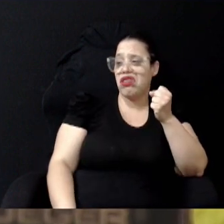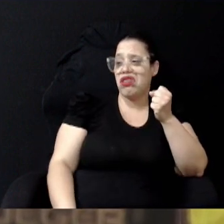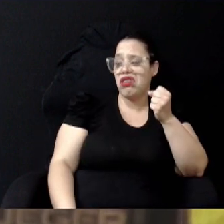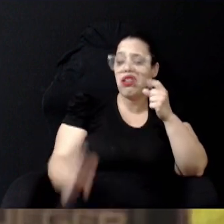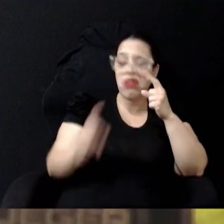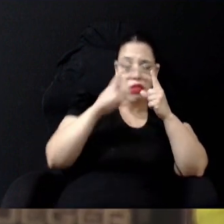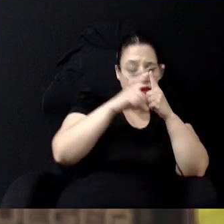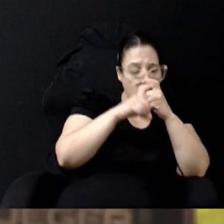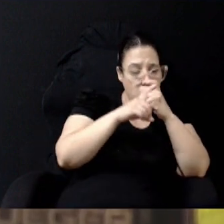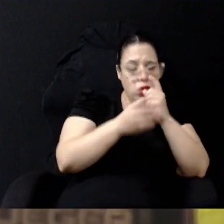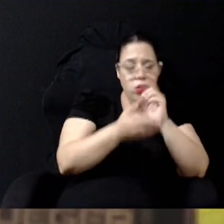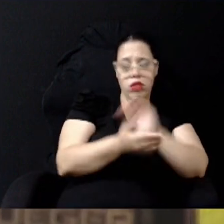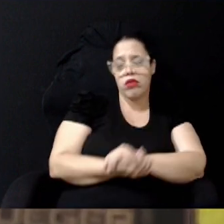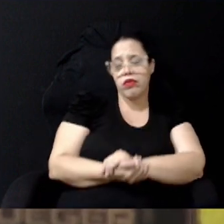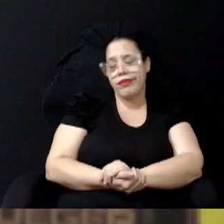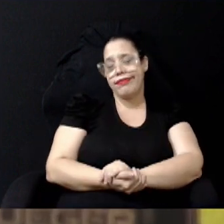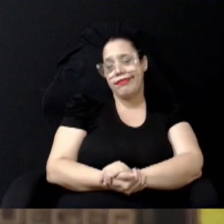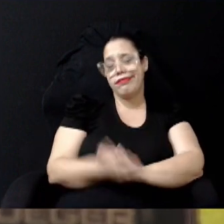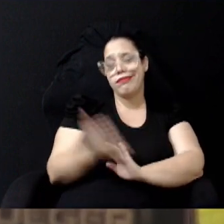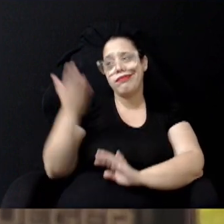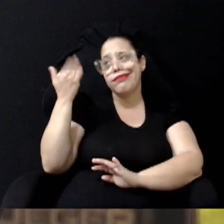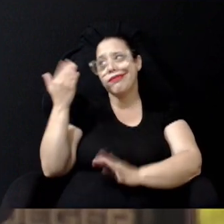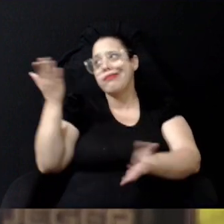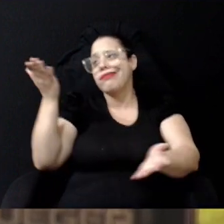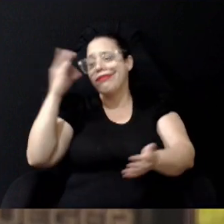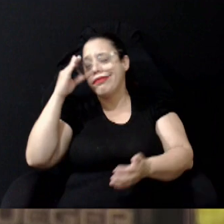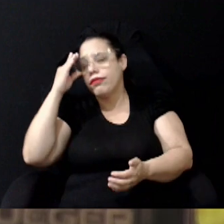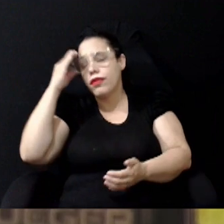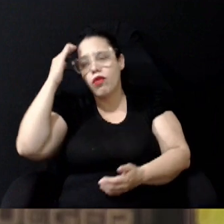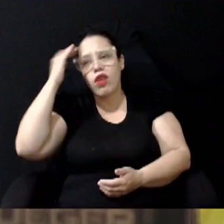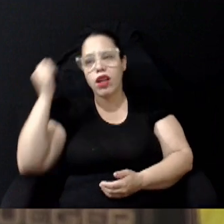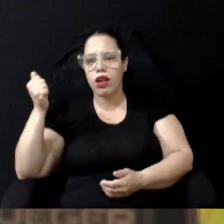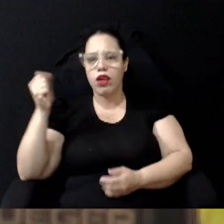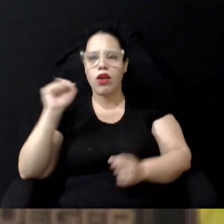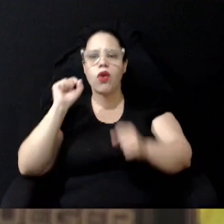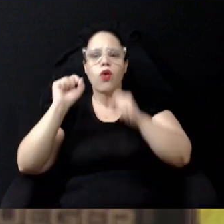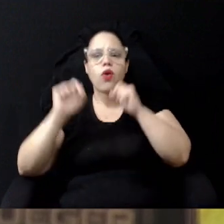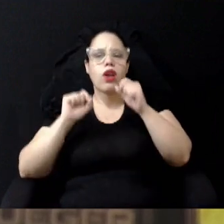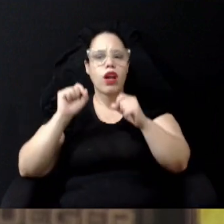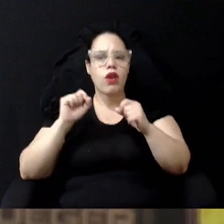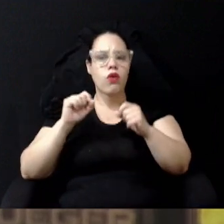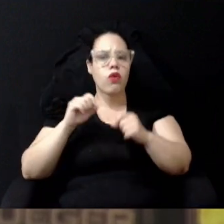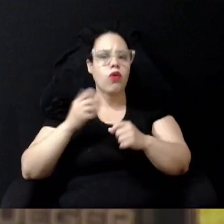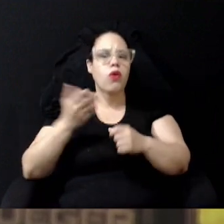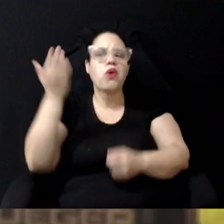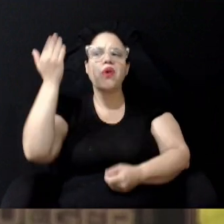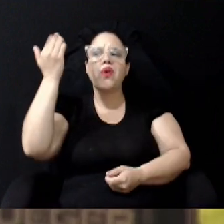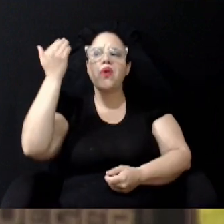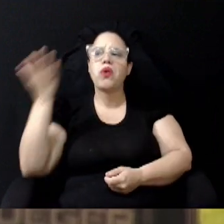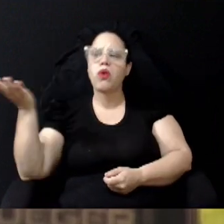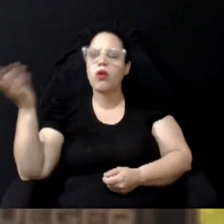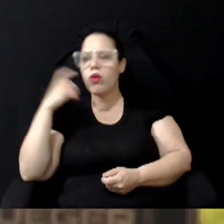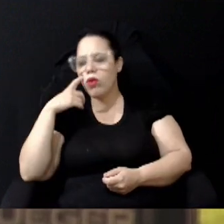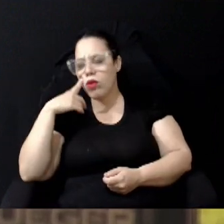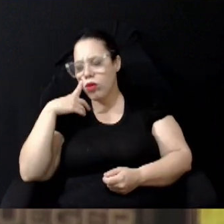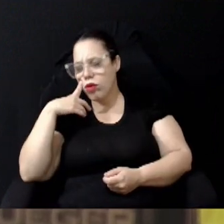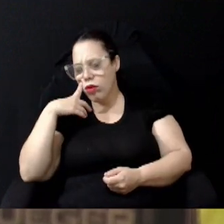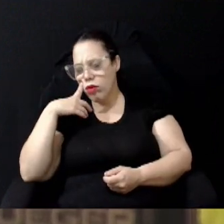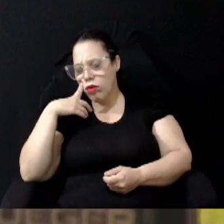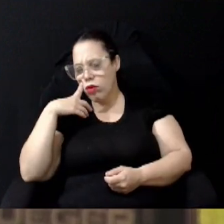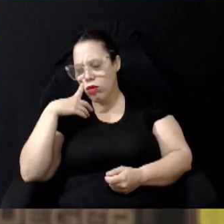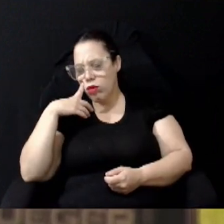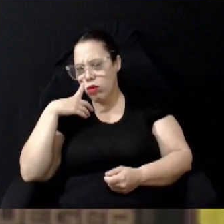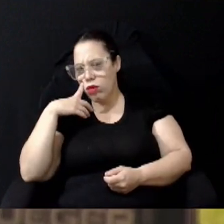saber o seu passado, você não saber quem foi o seu antepassado, quem foi esse ou quem foi aquilo nessa cidade. E isso é